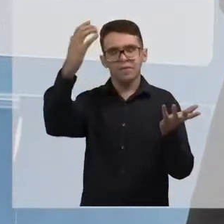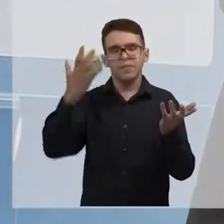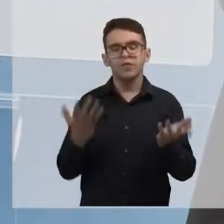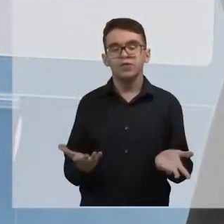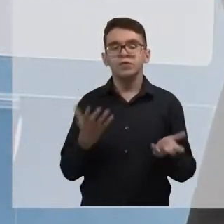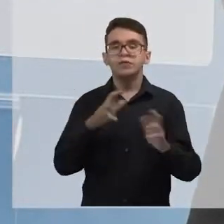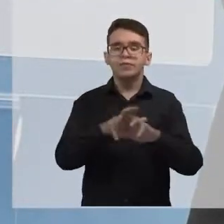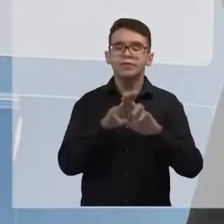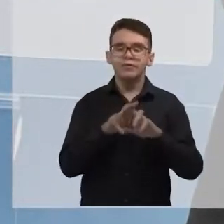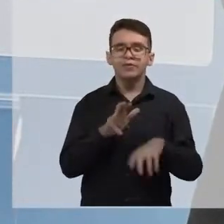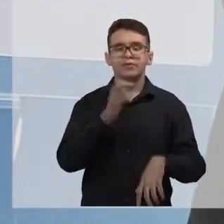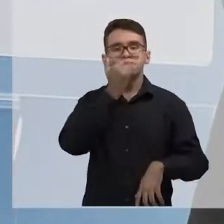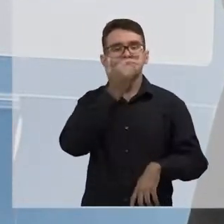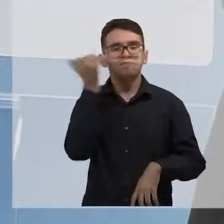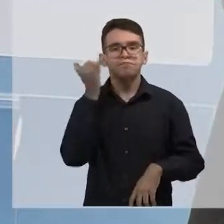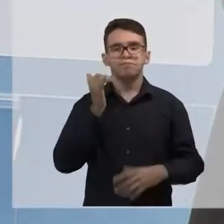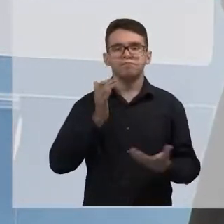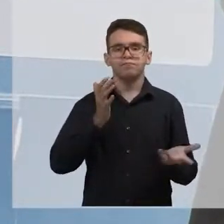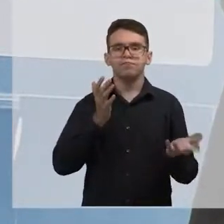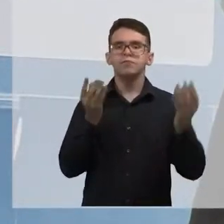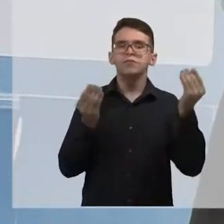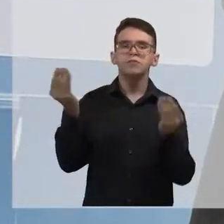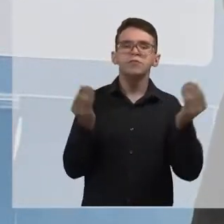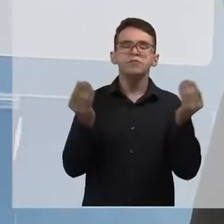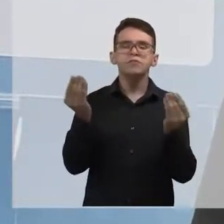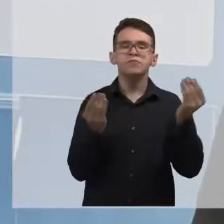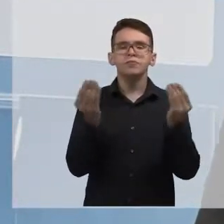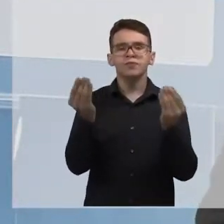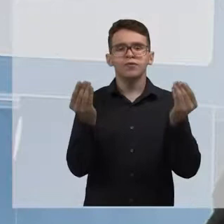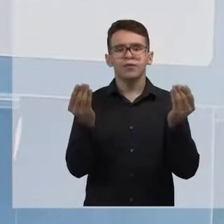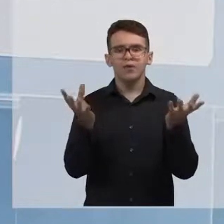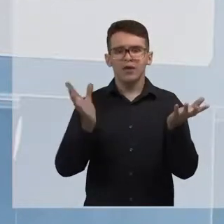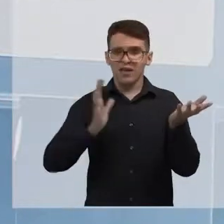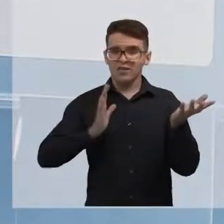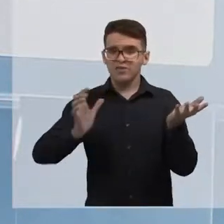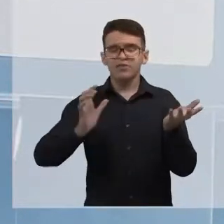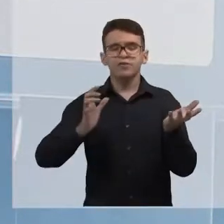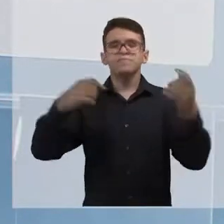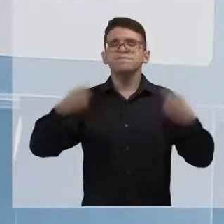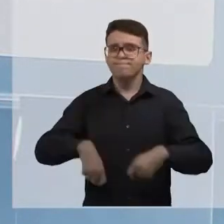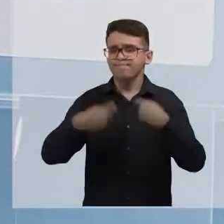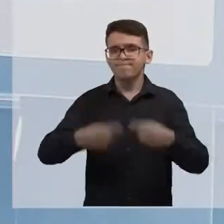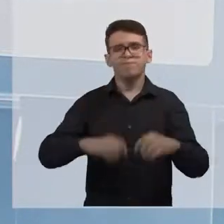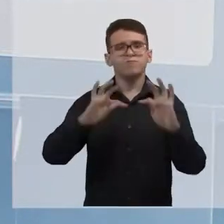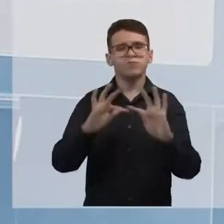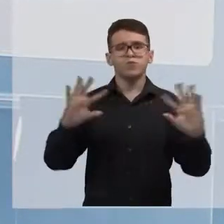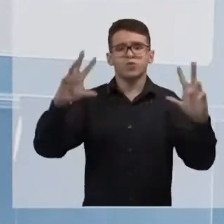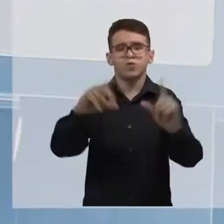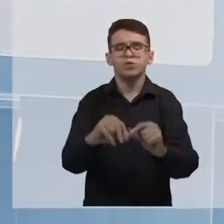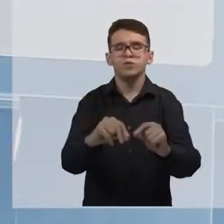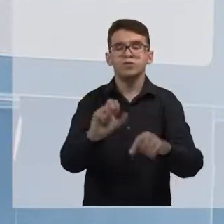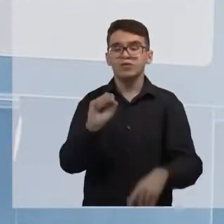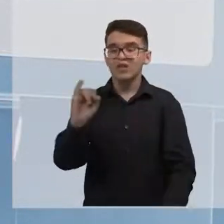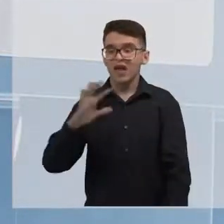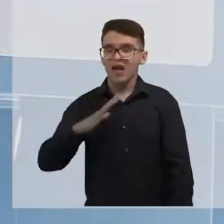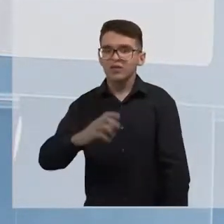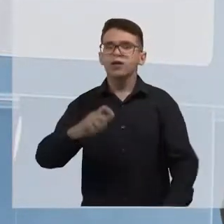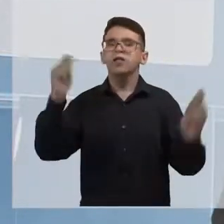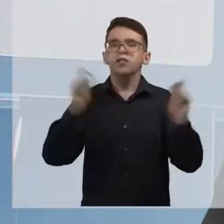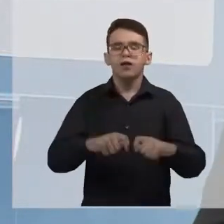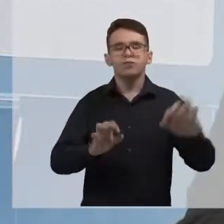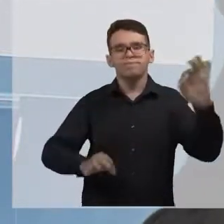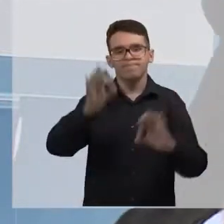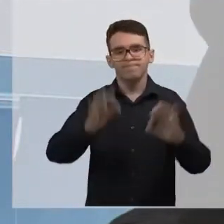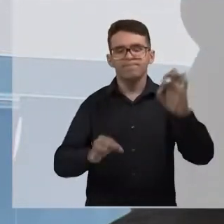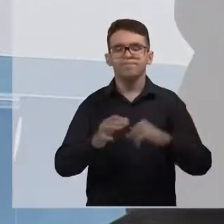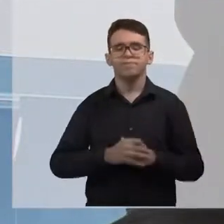ética não é que seja necessária, ela é primordial para que se faça justiça. Né? Aí você não sabe se